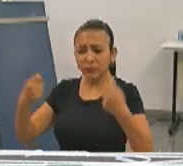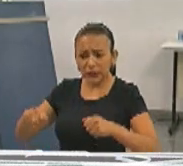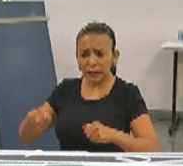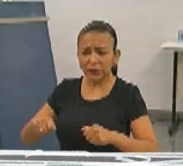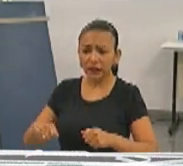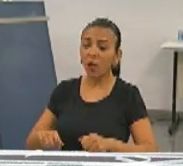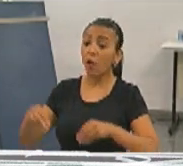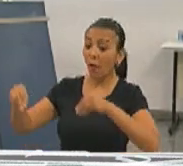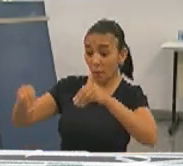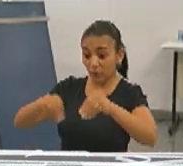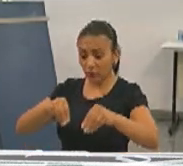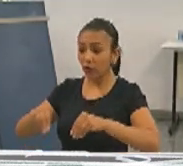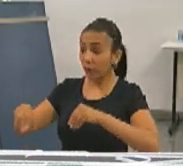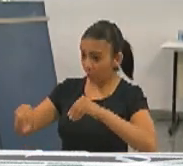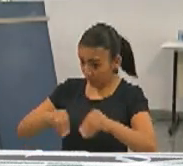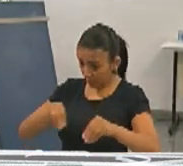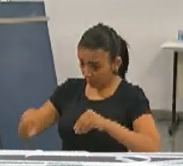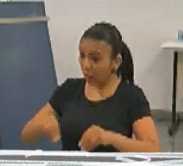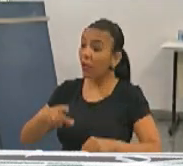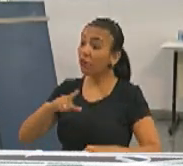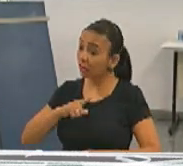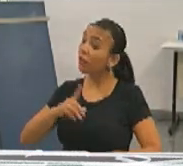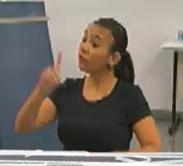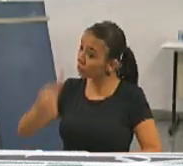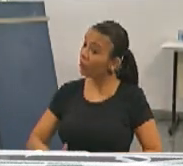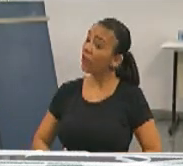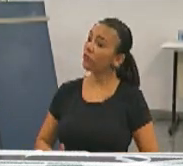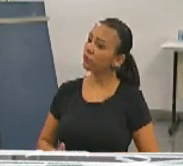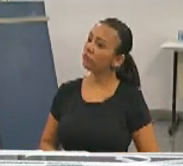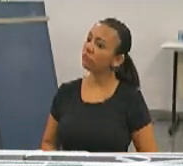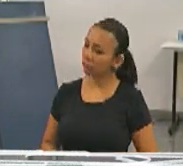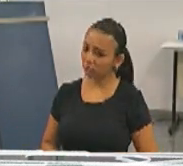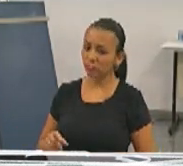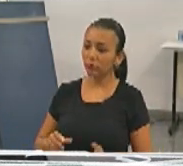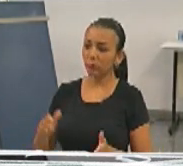a flexibilização tem o direito de acordo com o parecer.